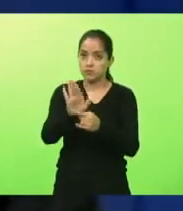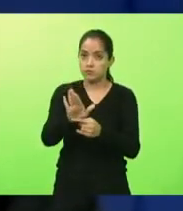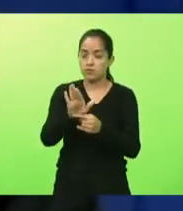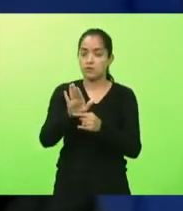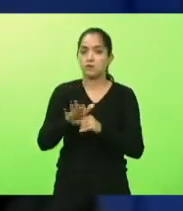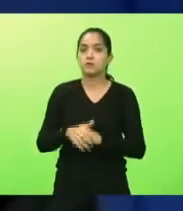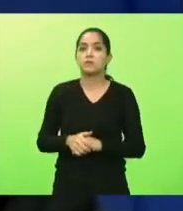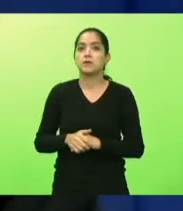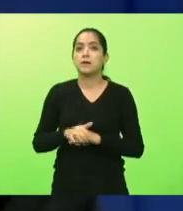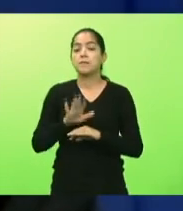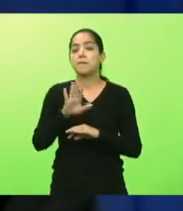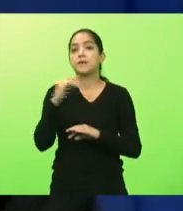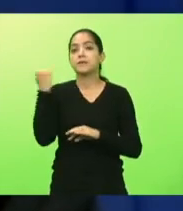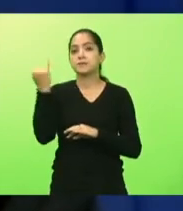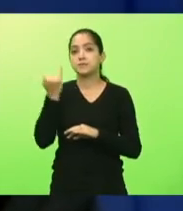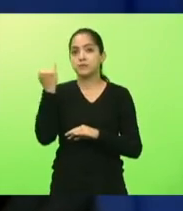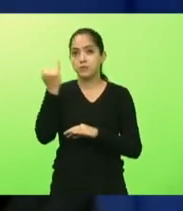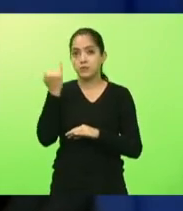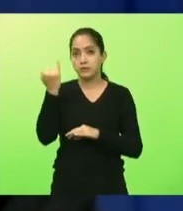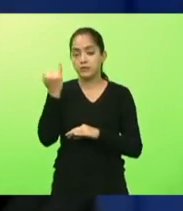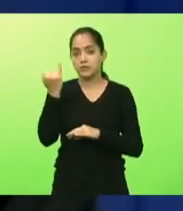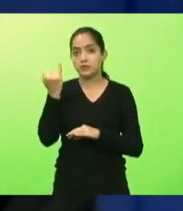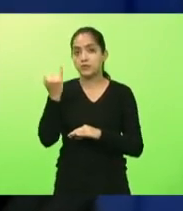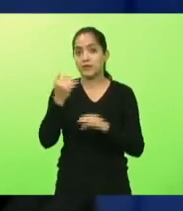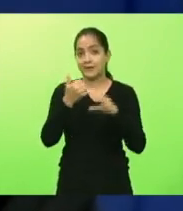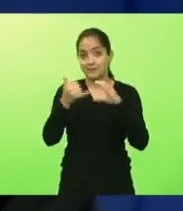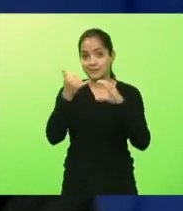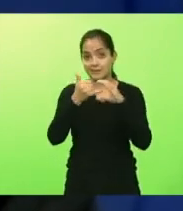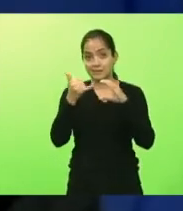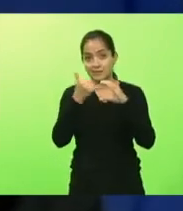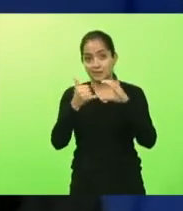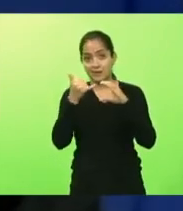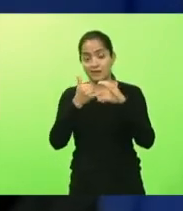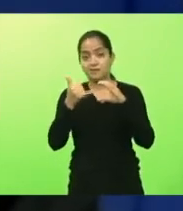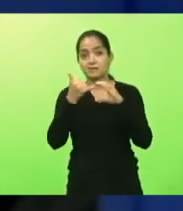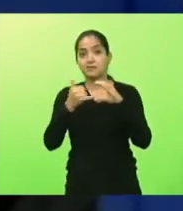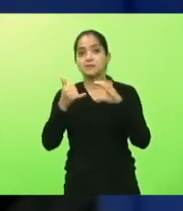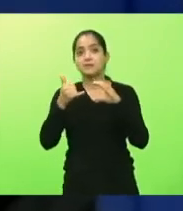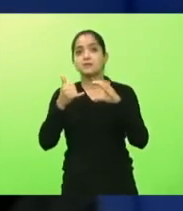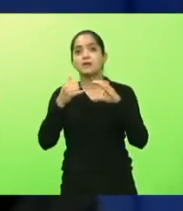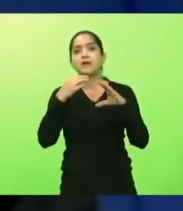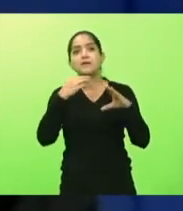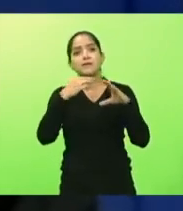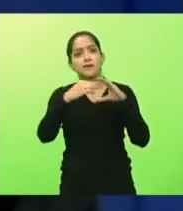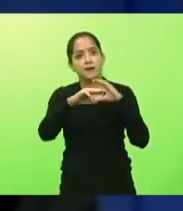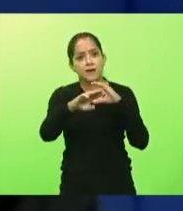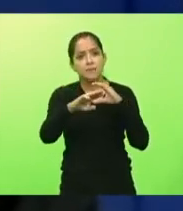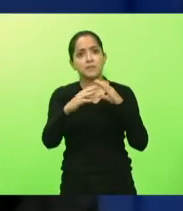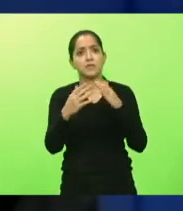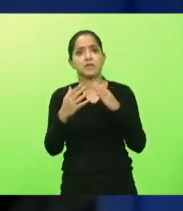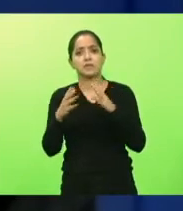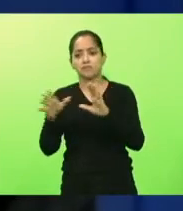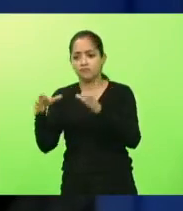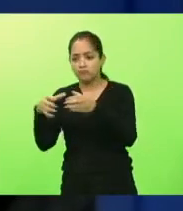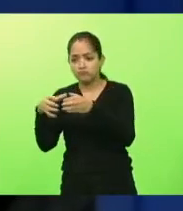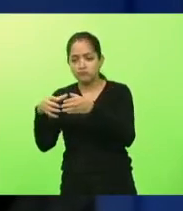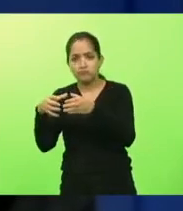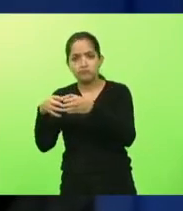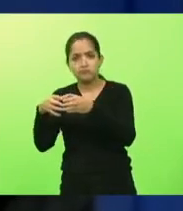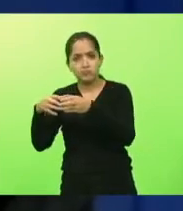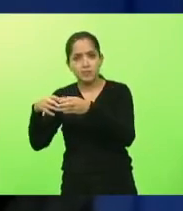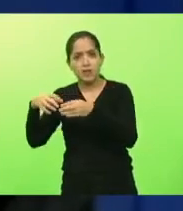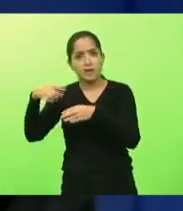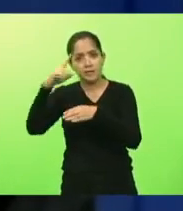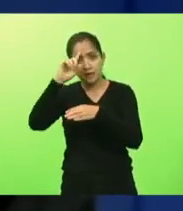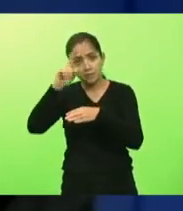é importante também que eu acredito que a Celesc encaminhe mais e mais colaboradores. São